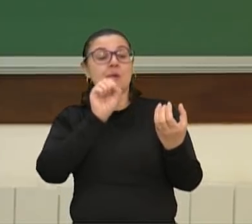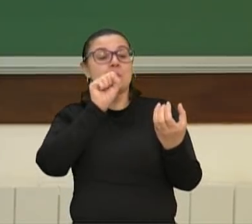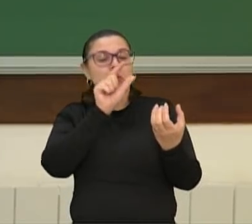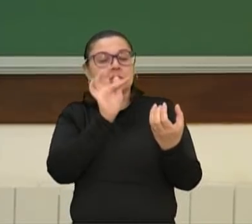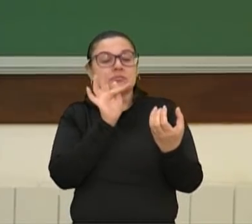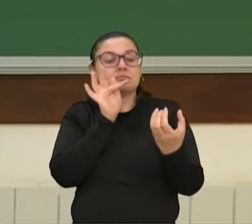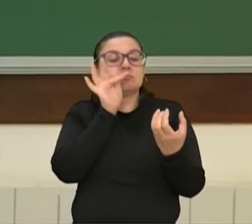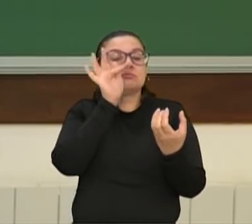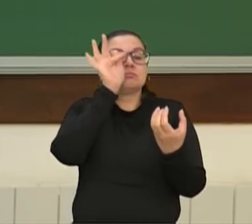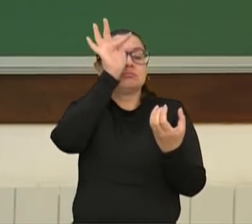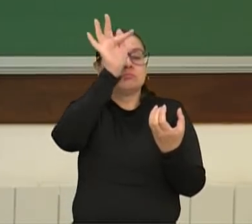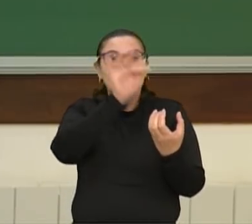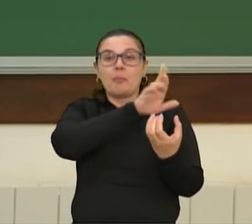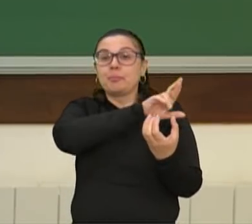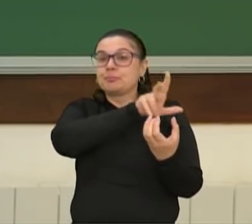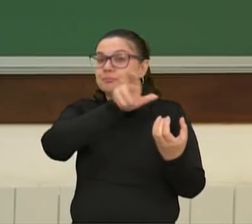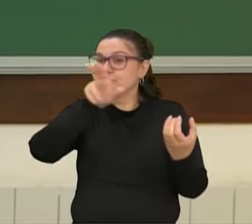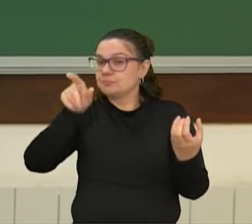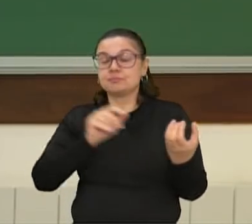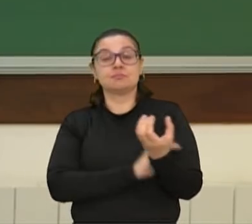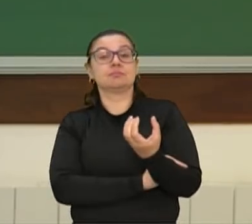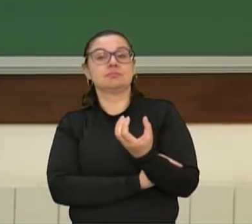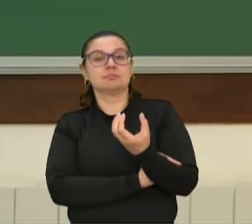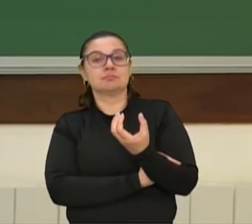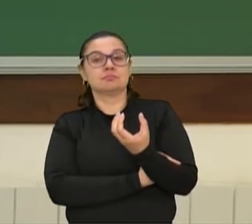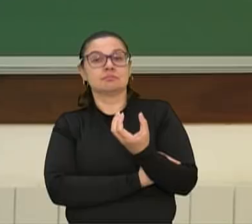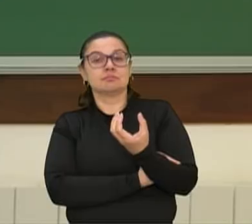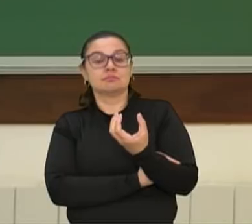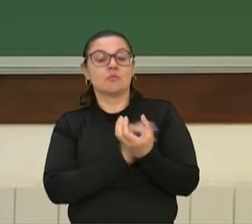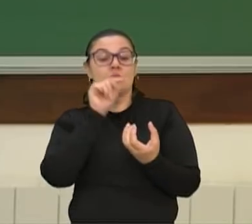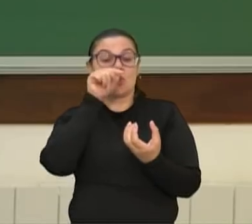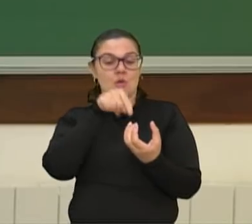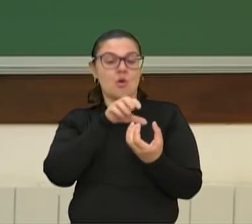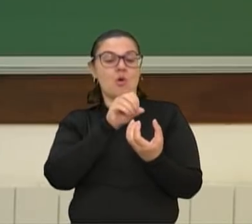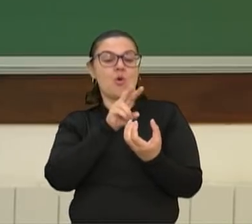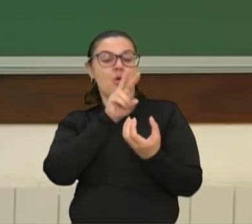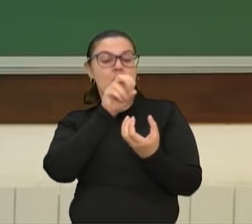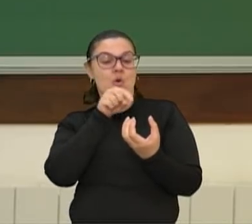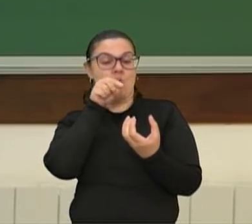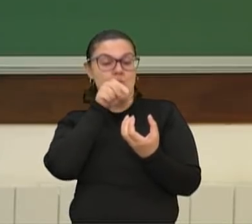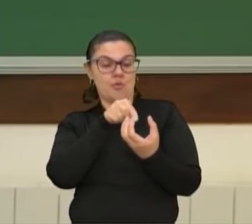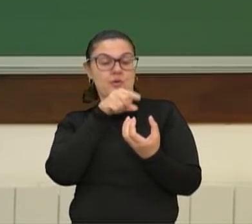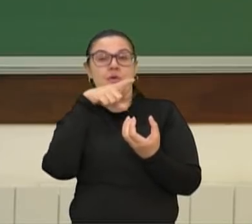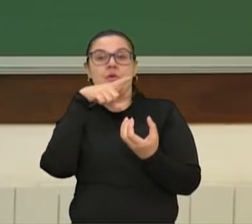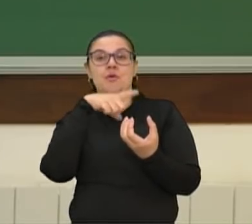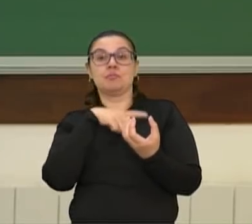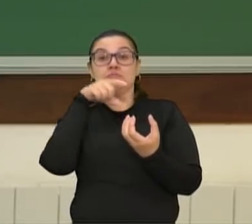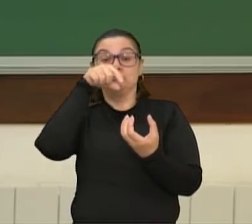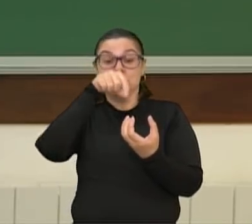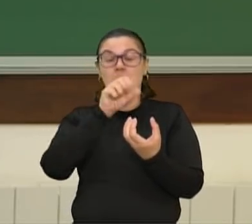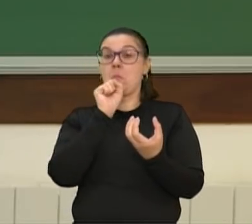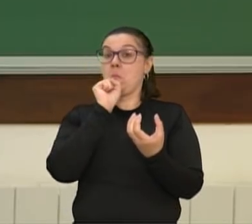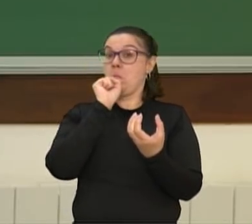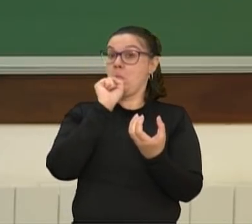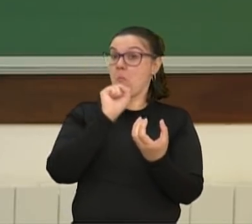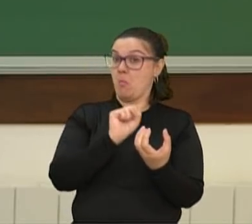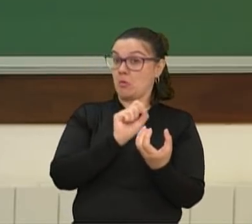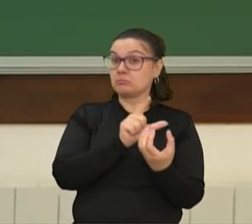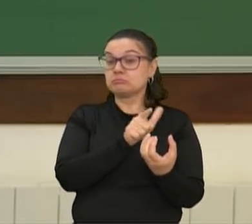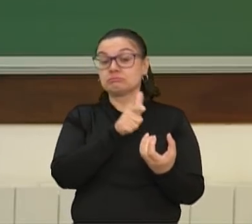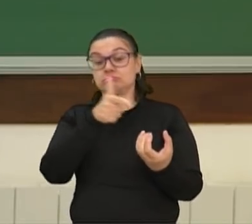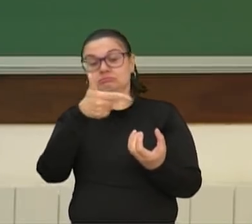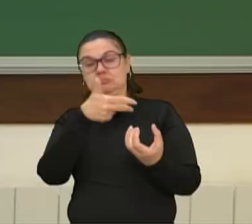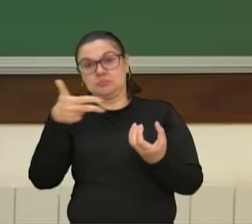a ser várias outras coisas. Então, dentro do ovo, está em potência vir a ser